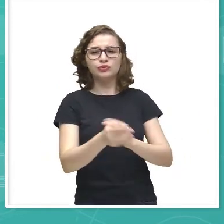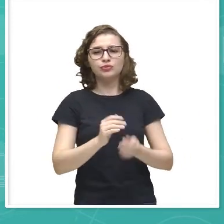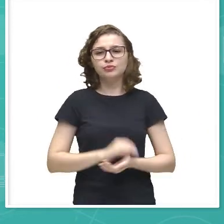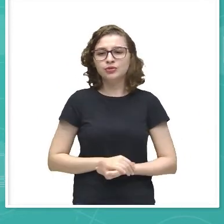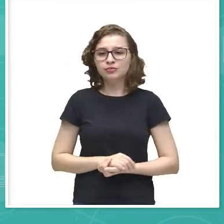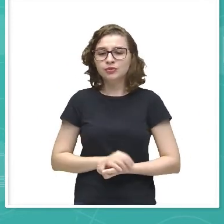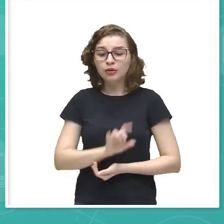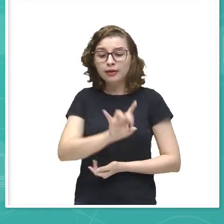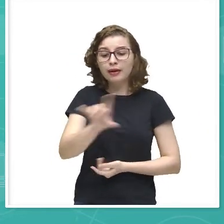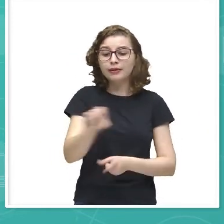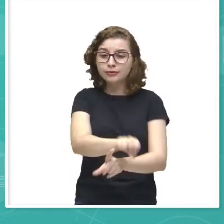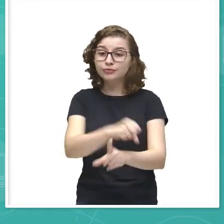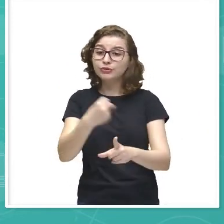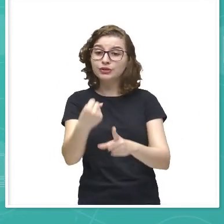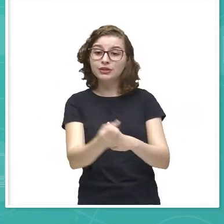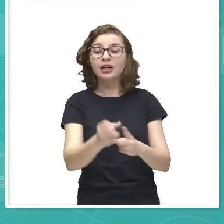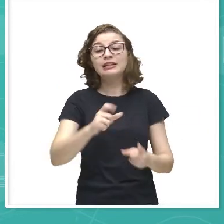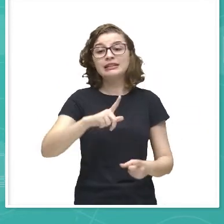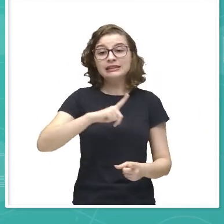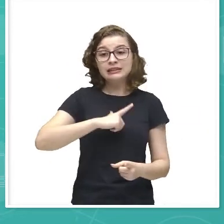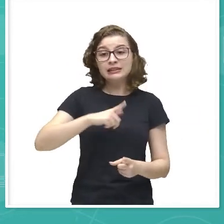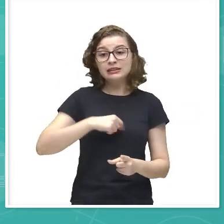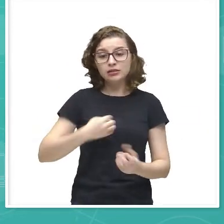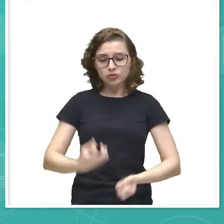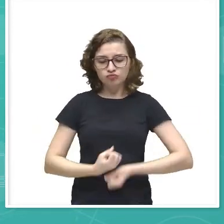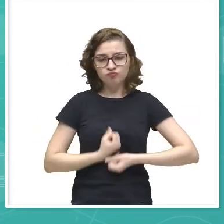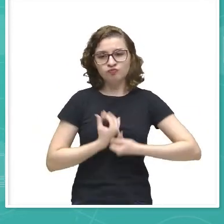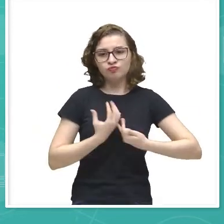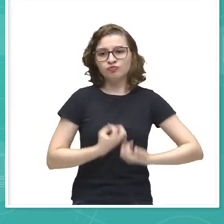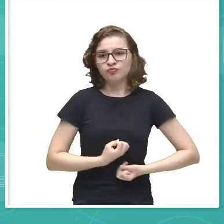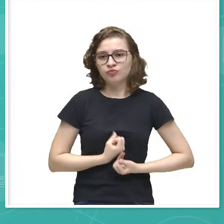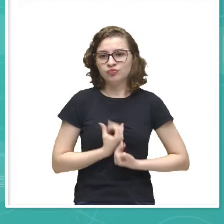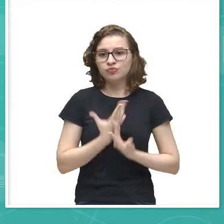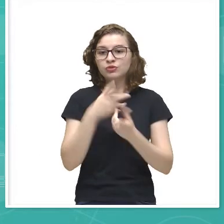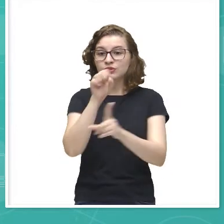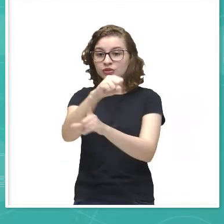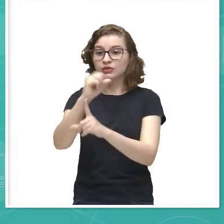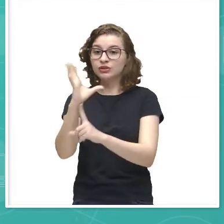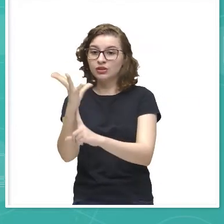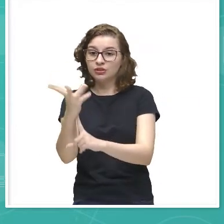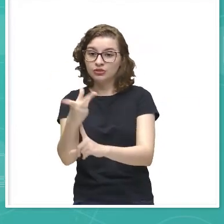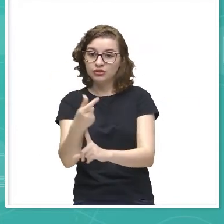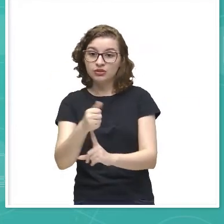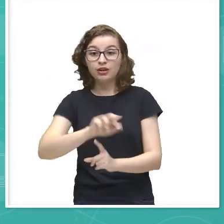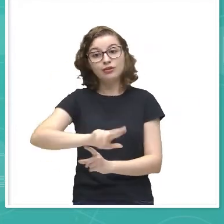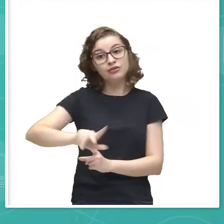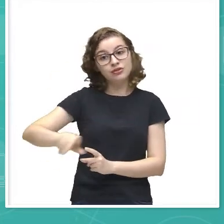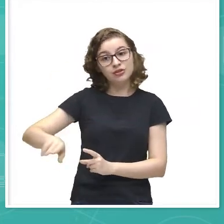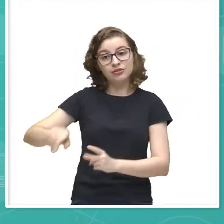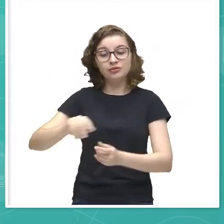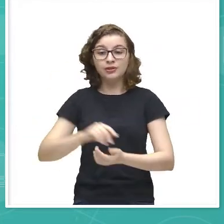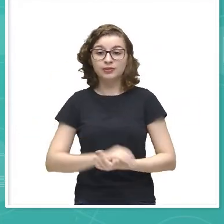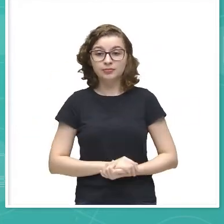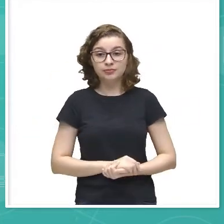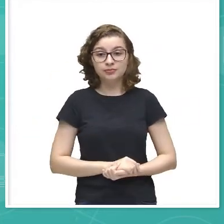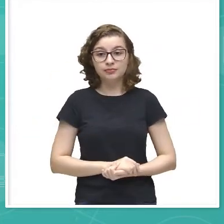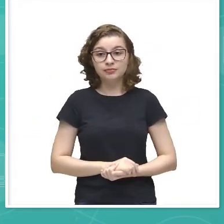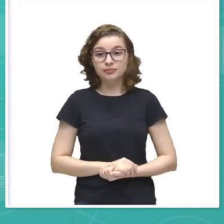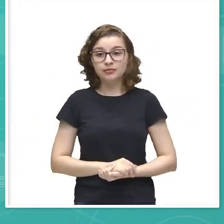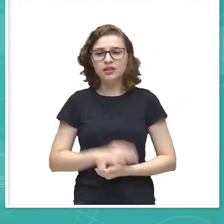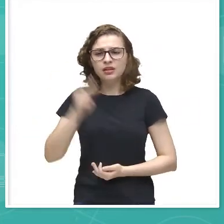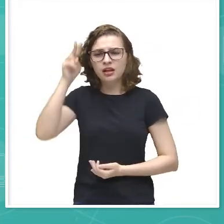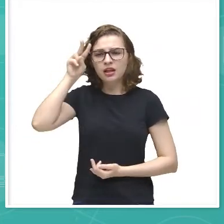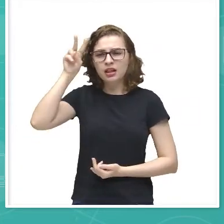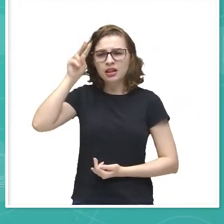cada sociedade vai ter a sua produção artística diferente. Então a gente precisa, como eu falei para vocês